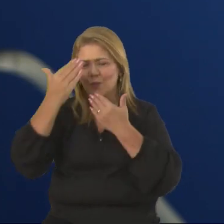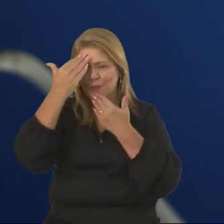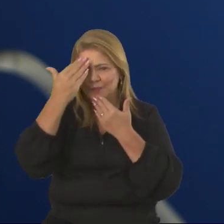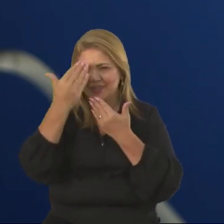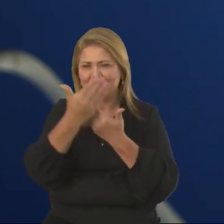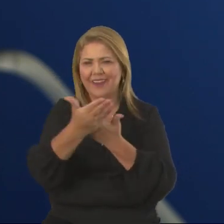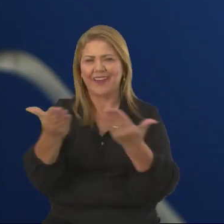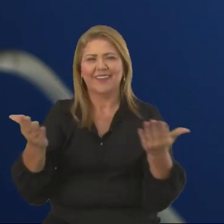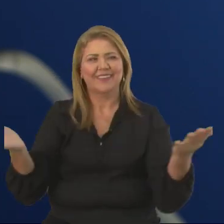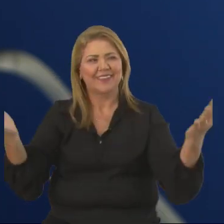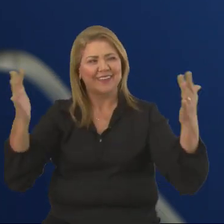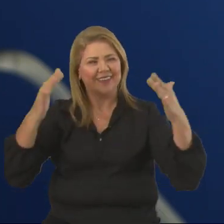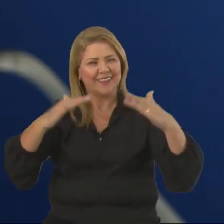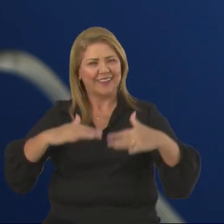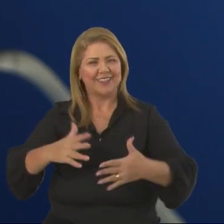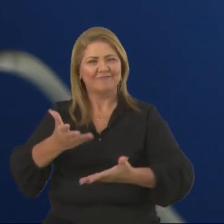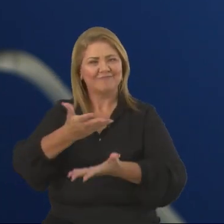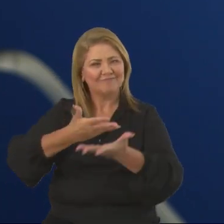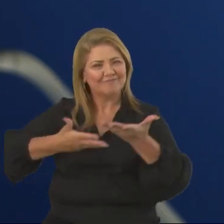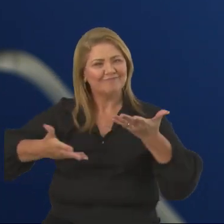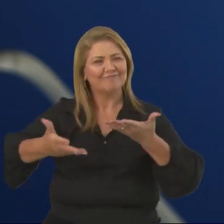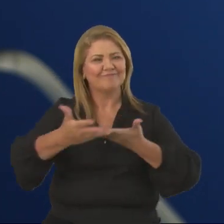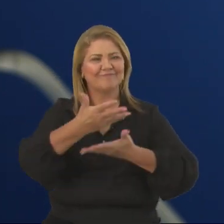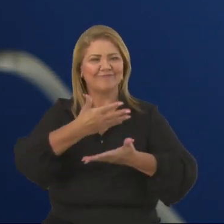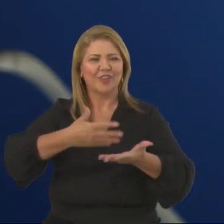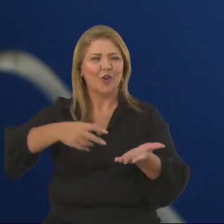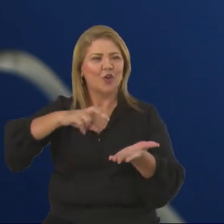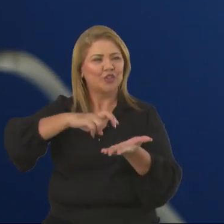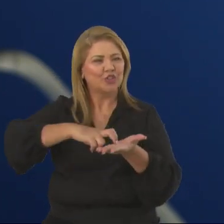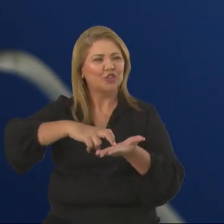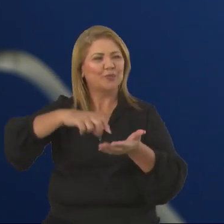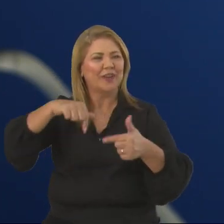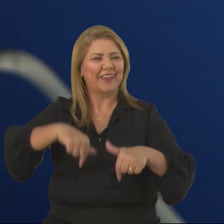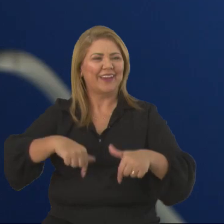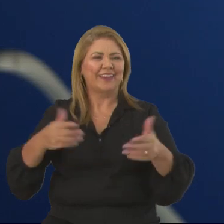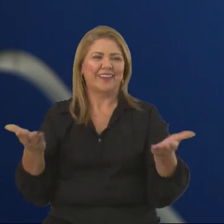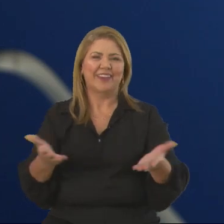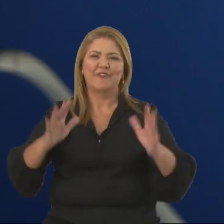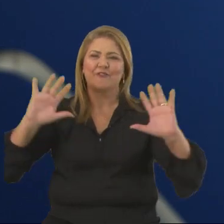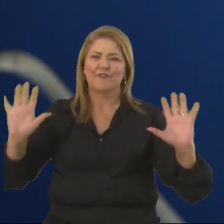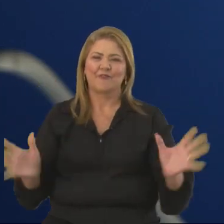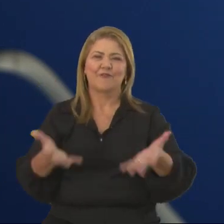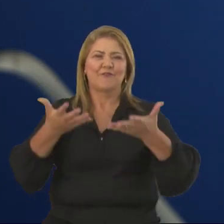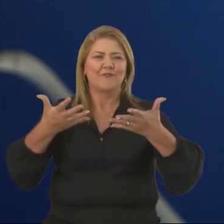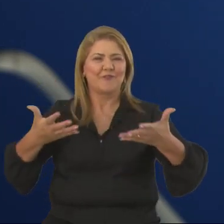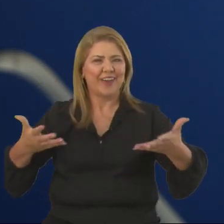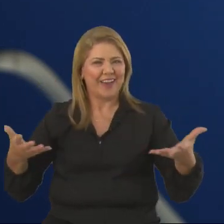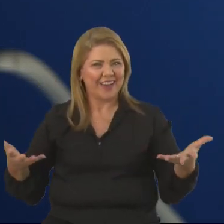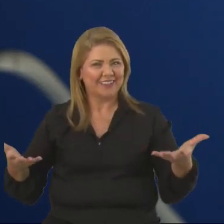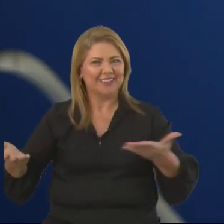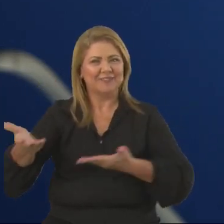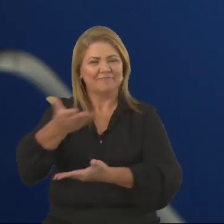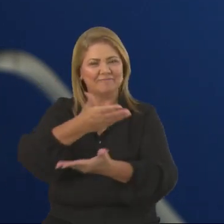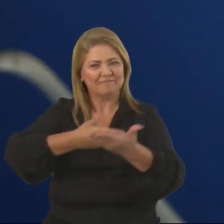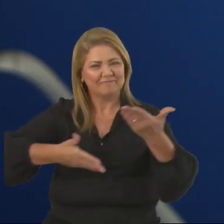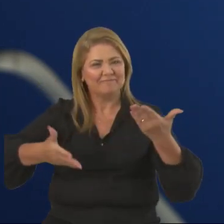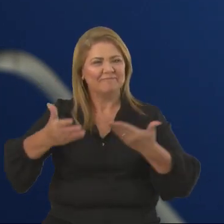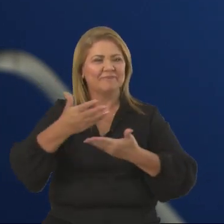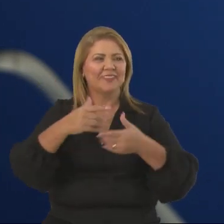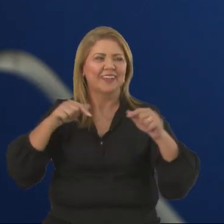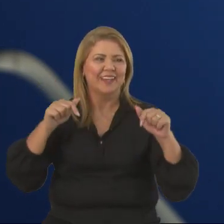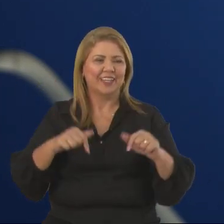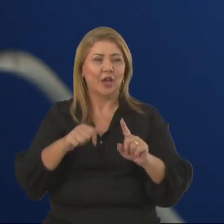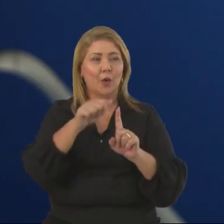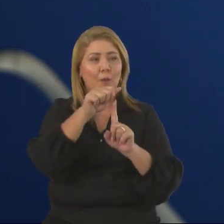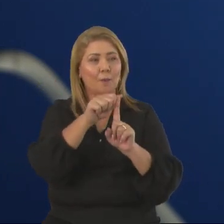por compartilhar essa manhã festiva em que celebramos aqui o mês